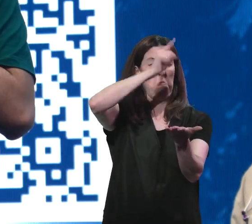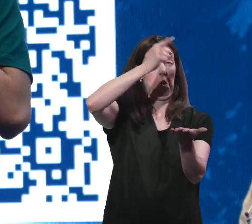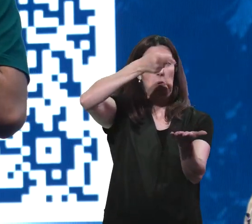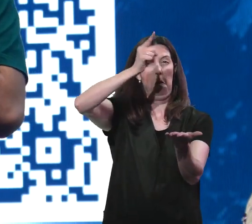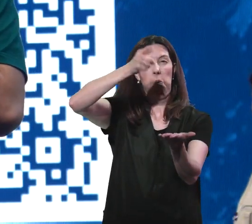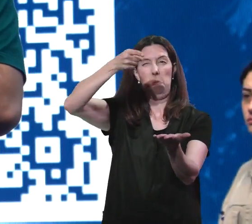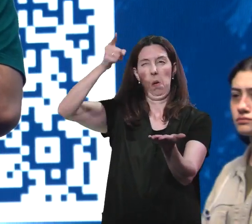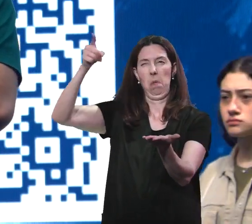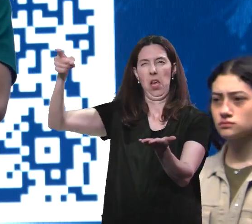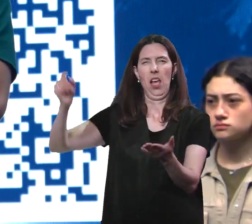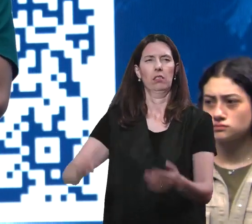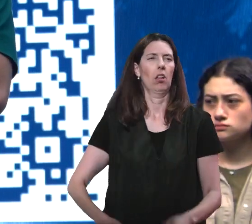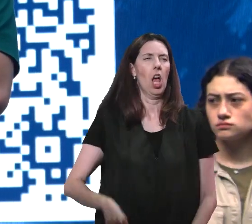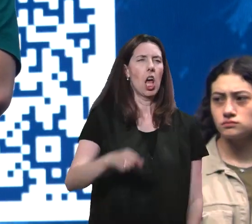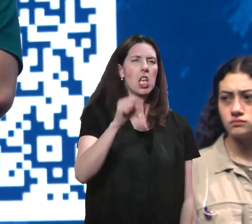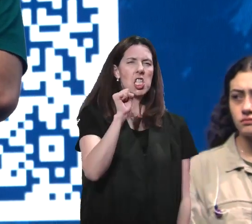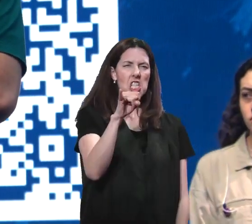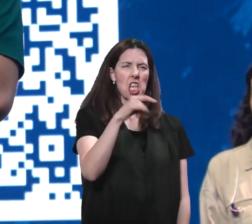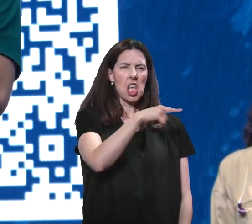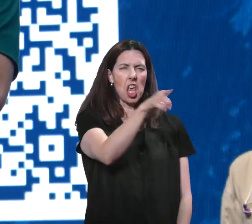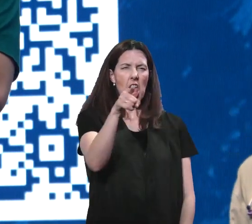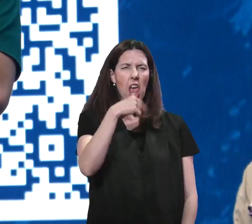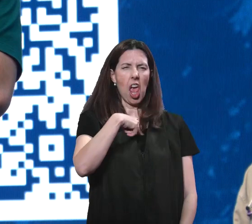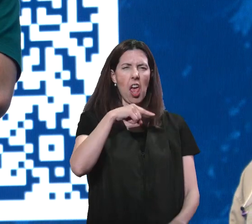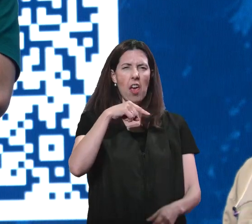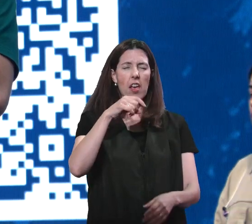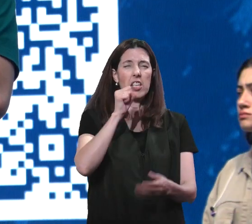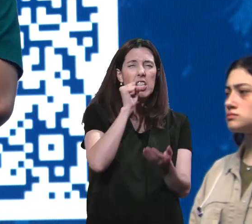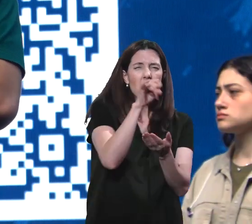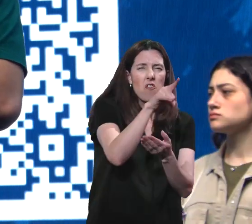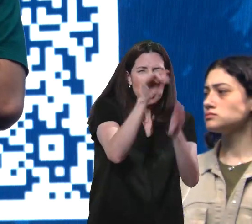te transformo em churrasco no inferno, churrasco do